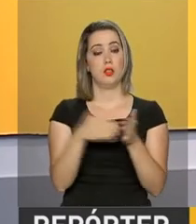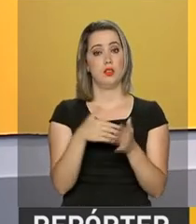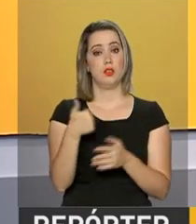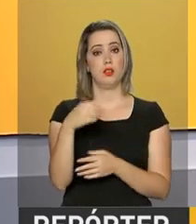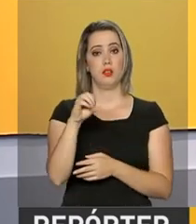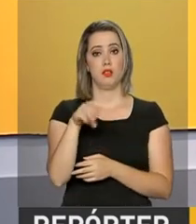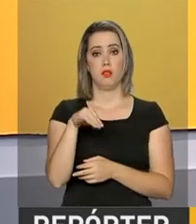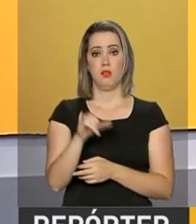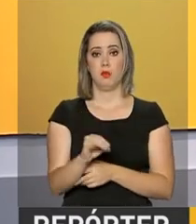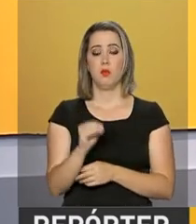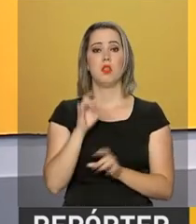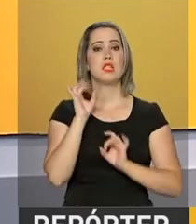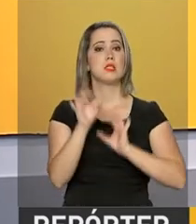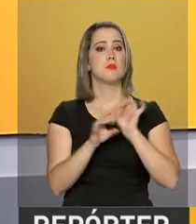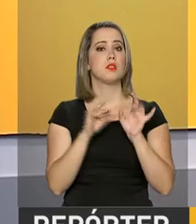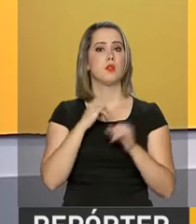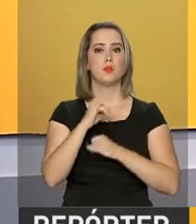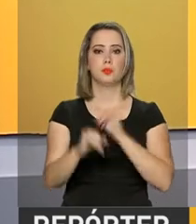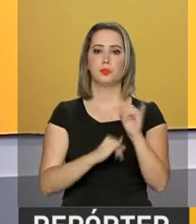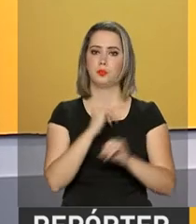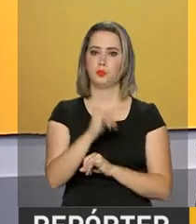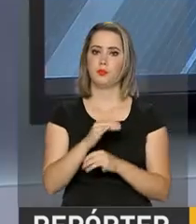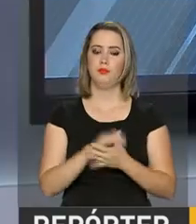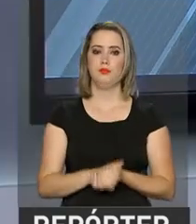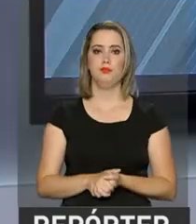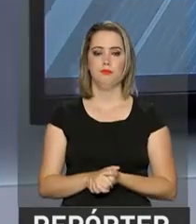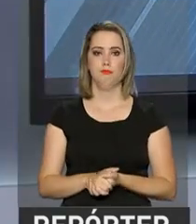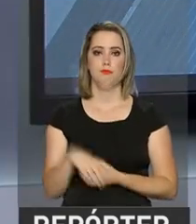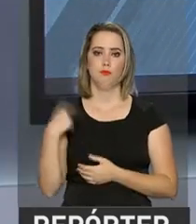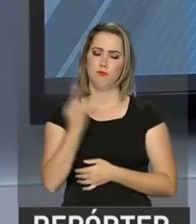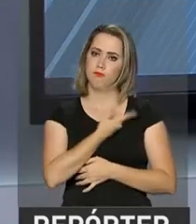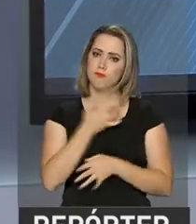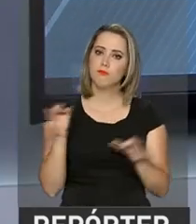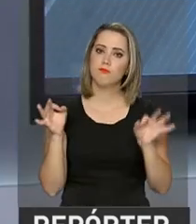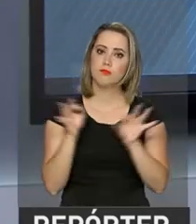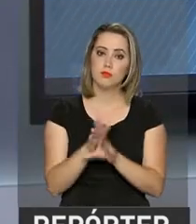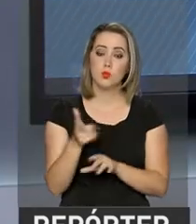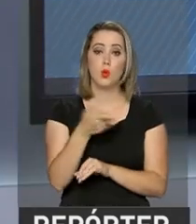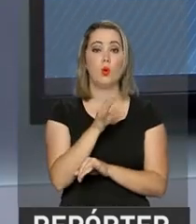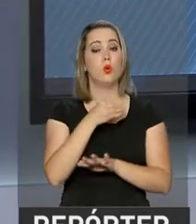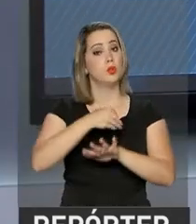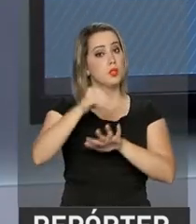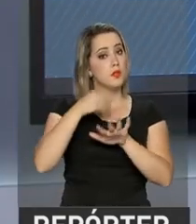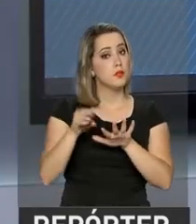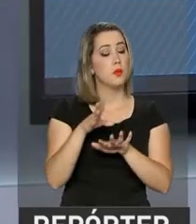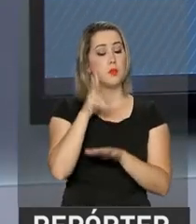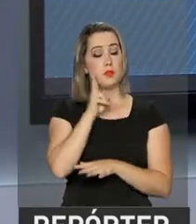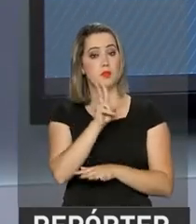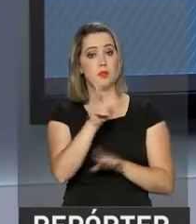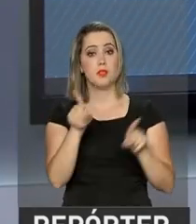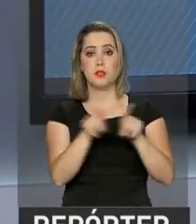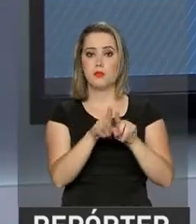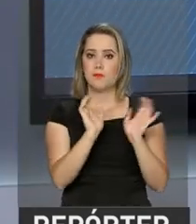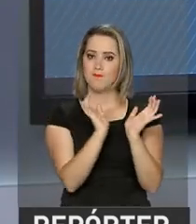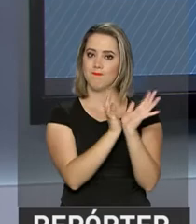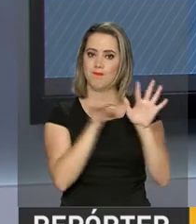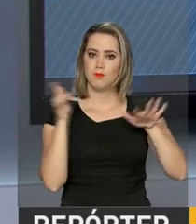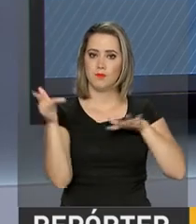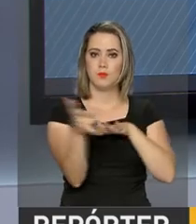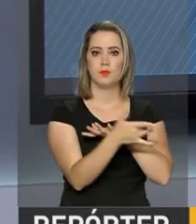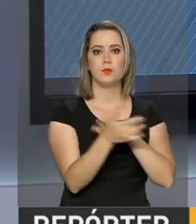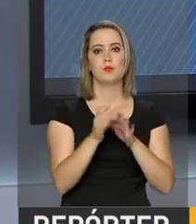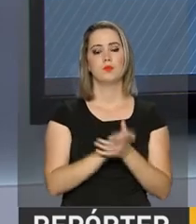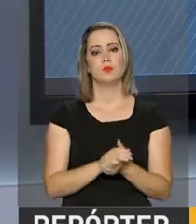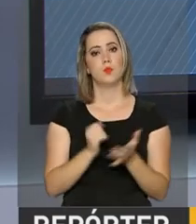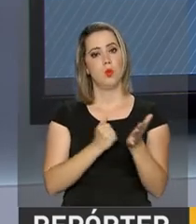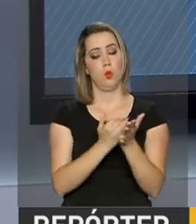maio, exclusivamente pela internet. E nós ficamos por aqui. Outras notícias você acompanha também em nossas redes